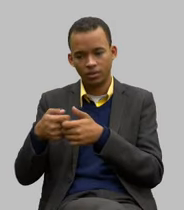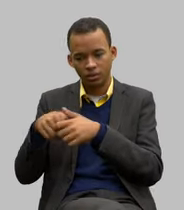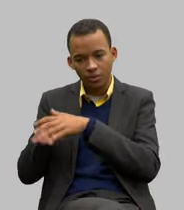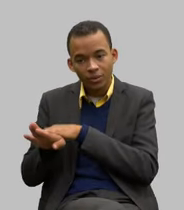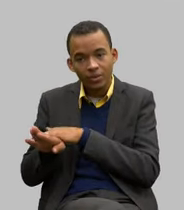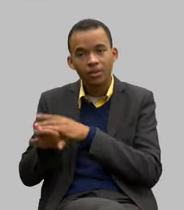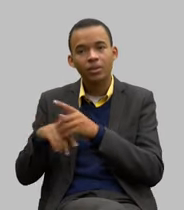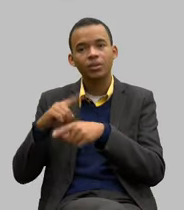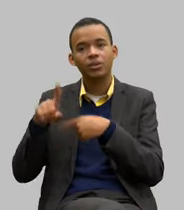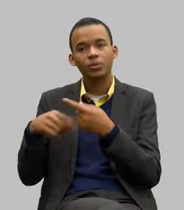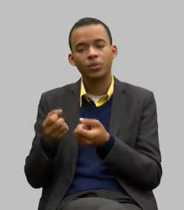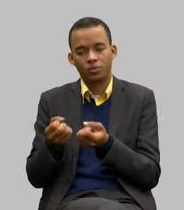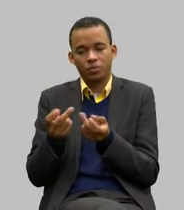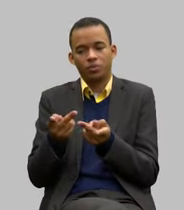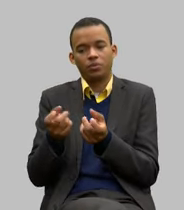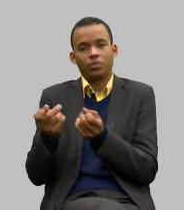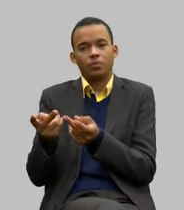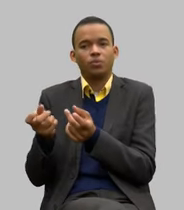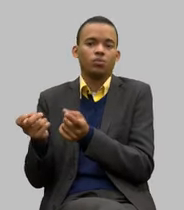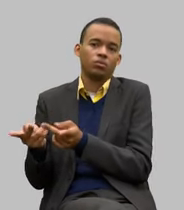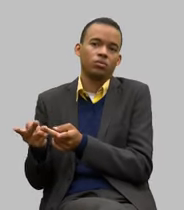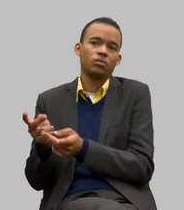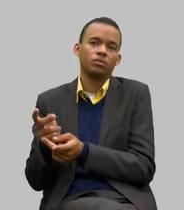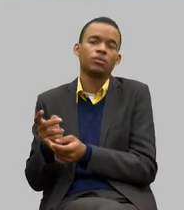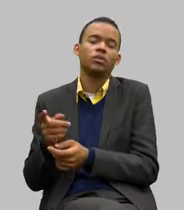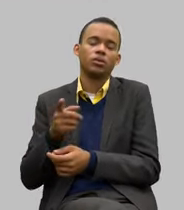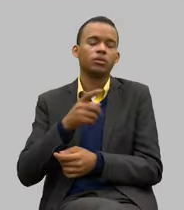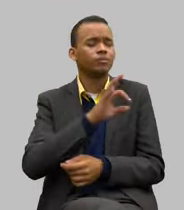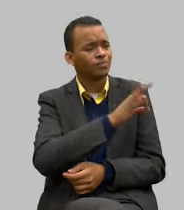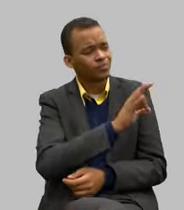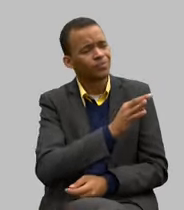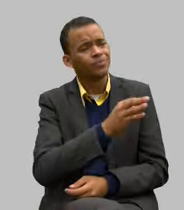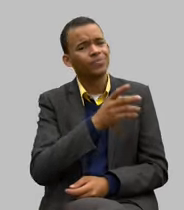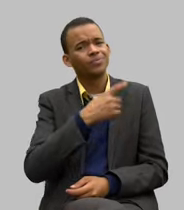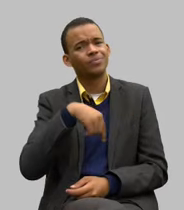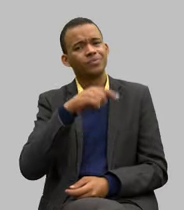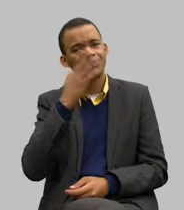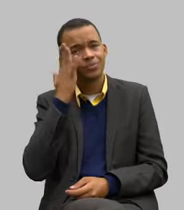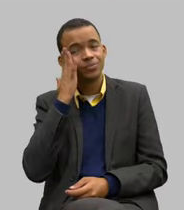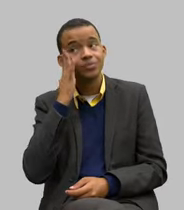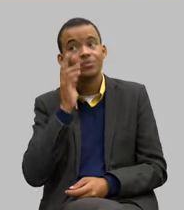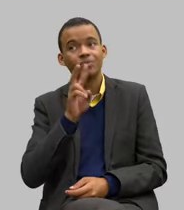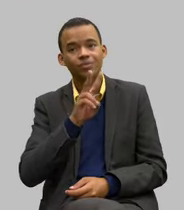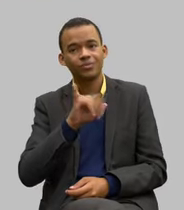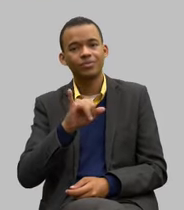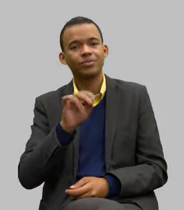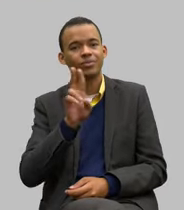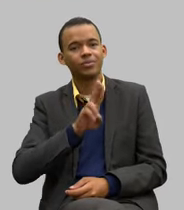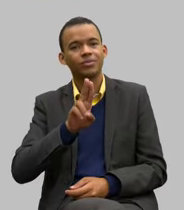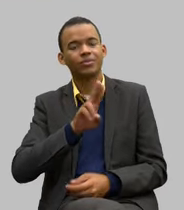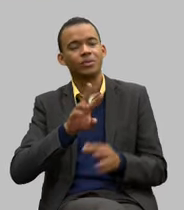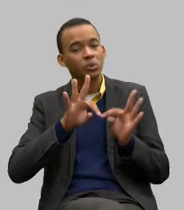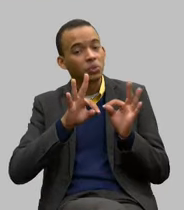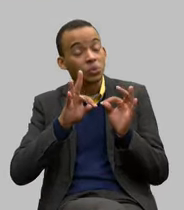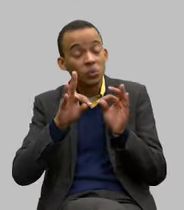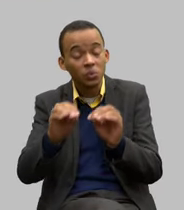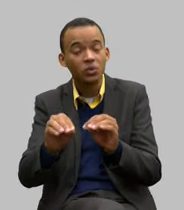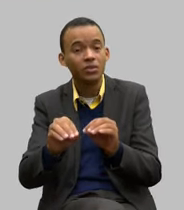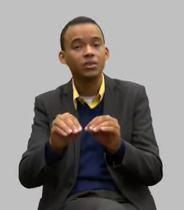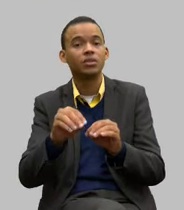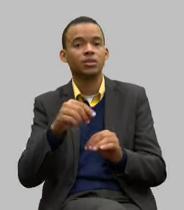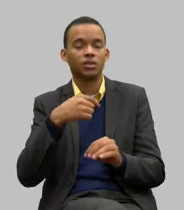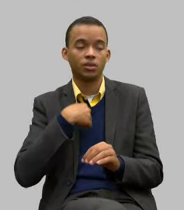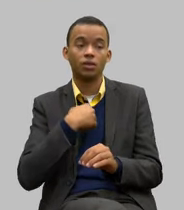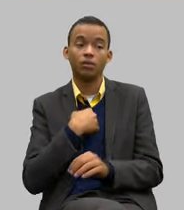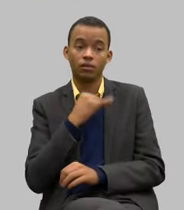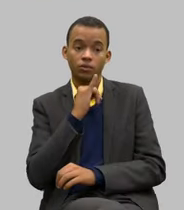vendendo pouco a pouco nós sabemos que eles vão utilizar todos os artifícios para continuar burlando na lei Na verdade eu disse isso